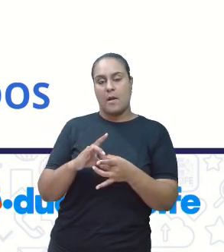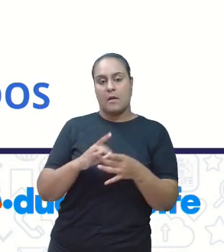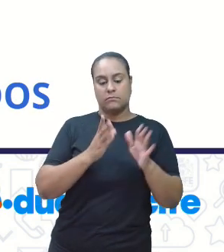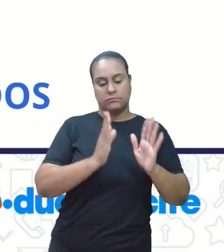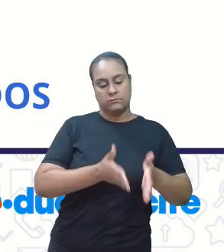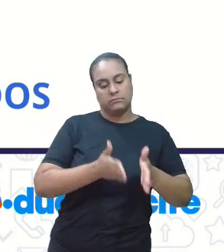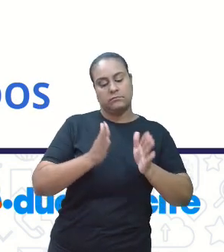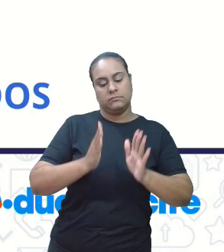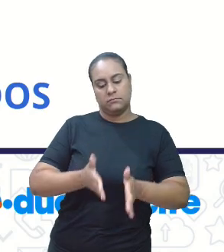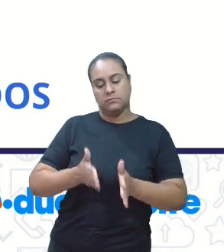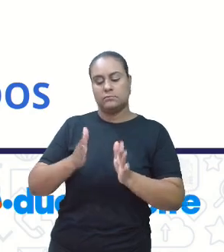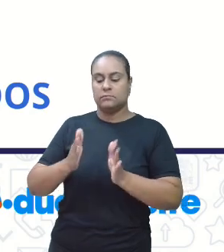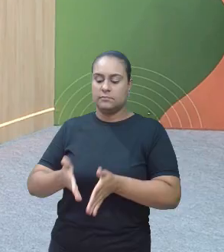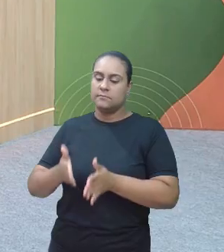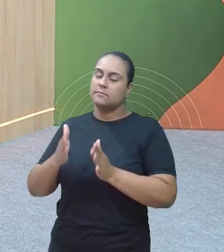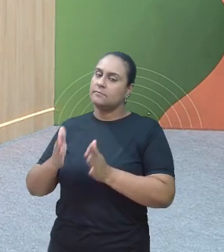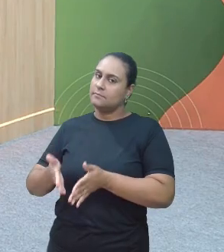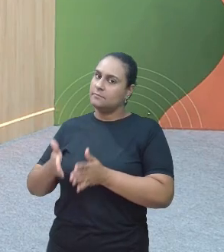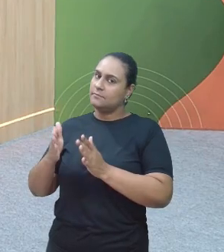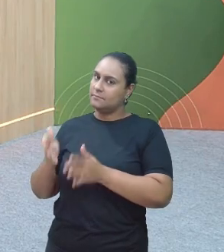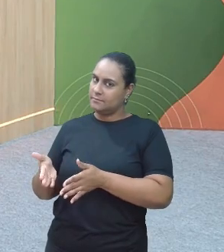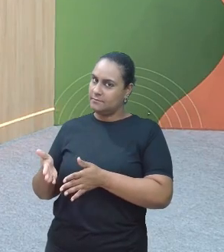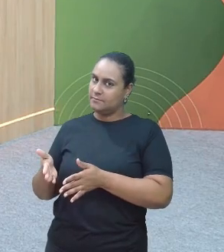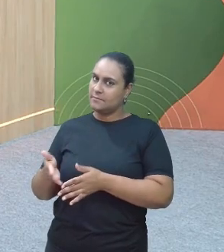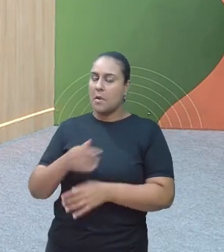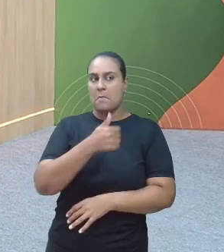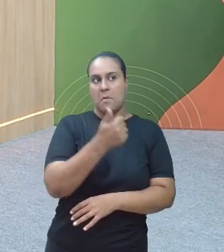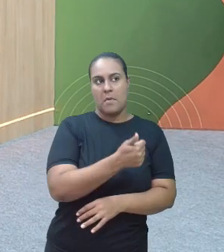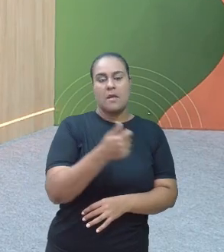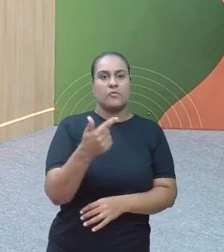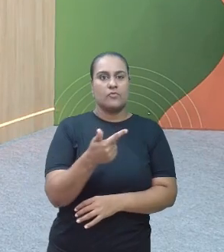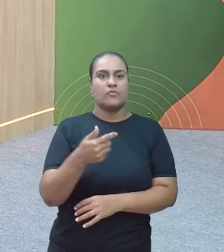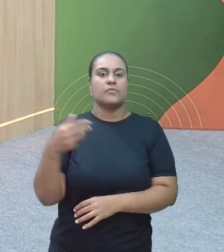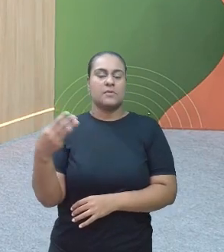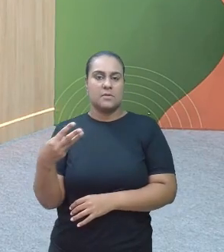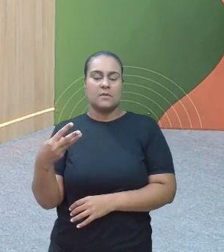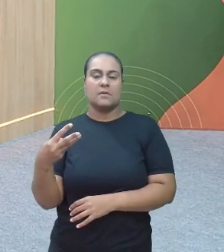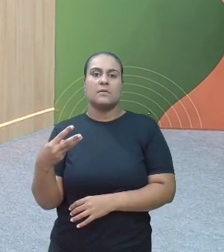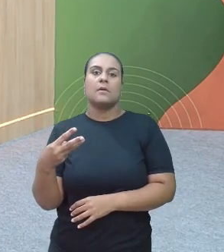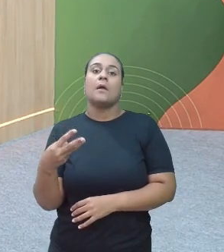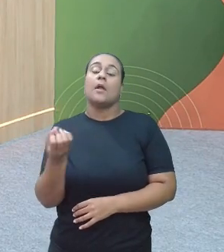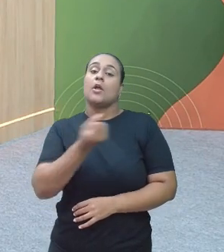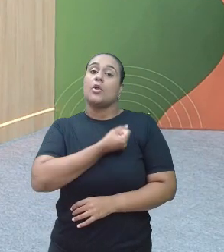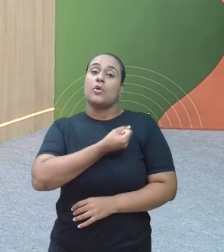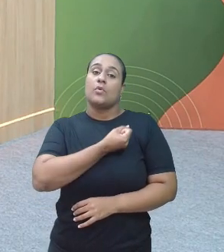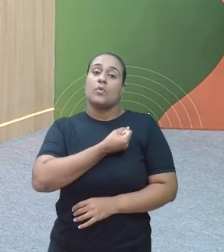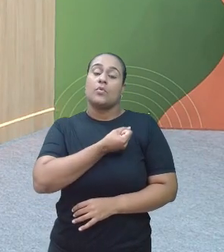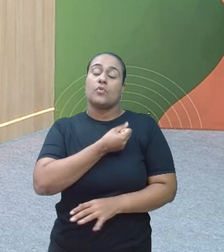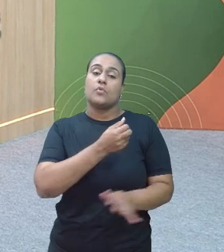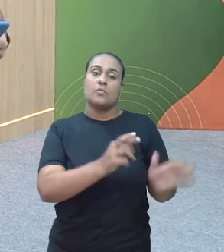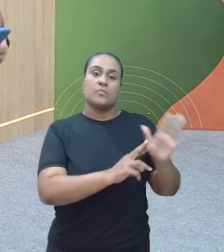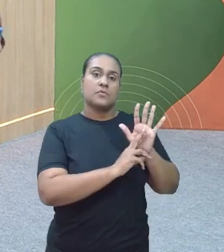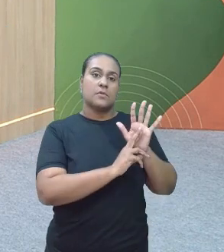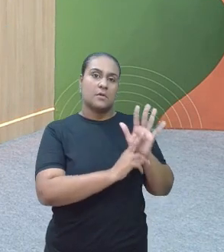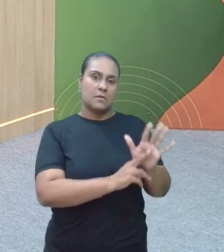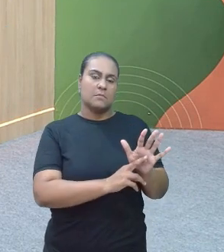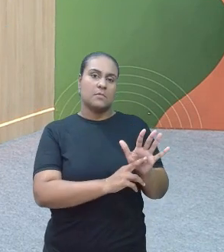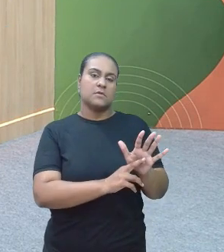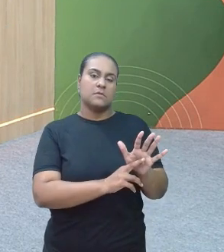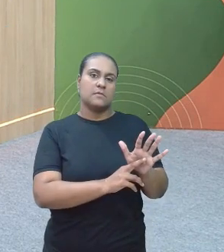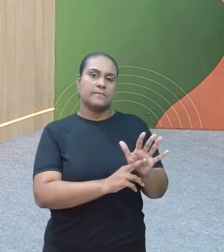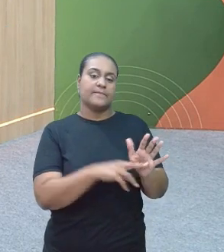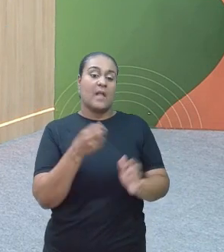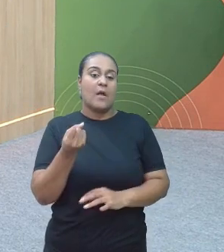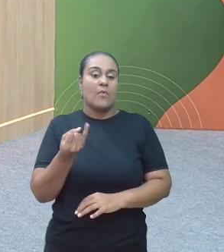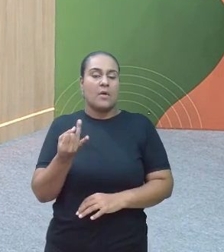seja, aquele número que está representando a ordem, primeiro, segundo e terceiro, e o número que está representando o número de